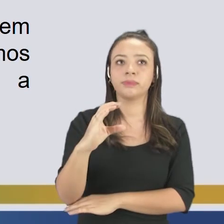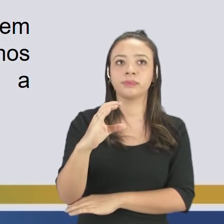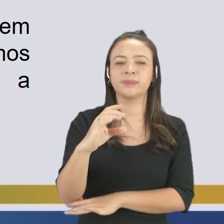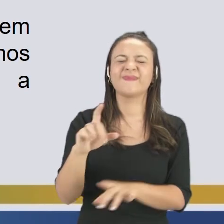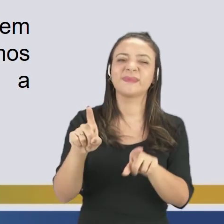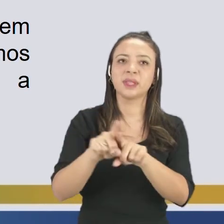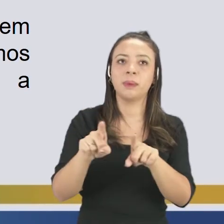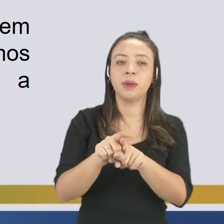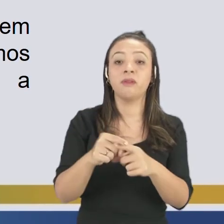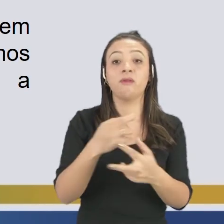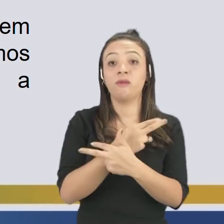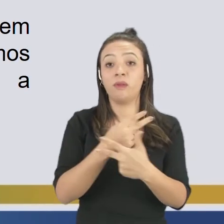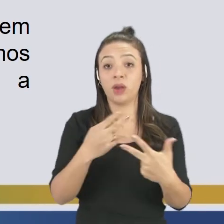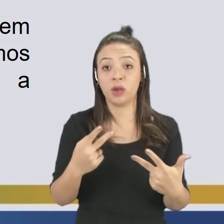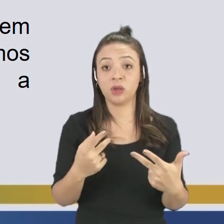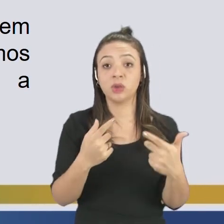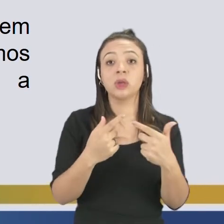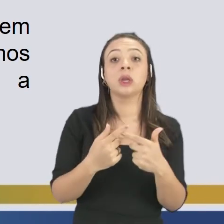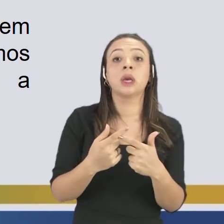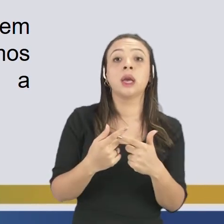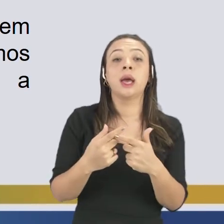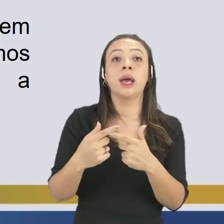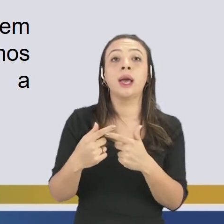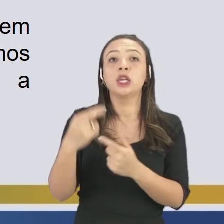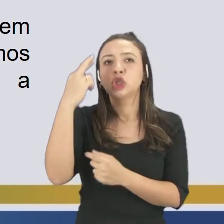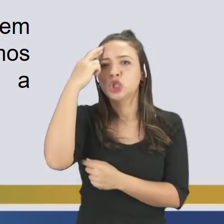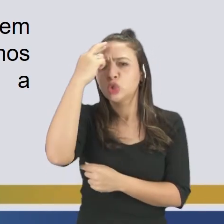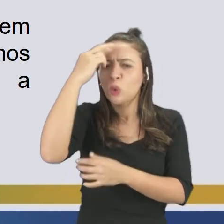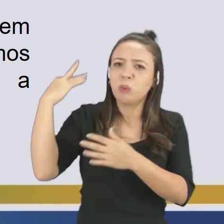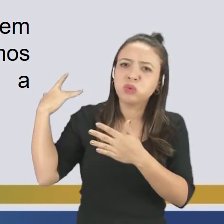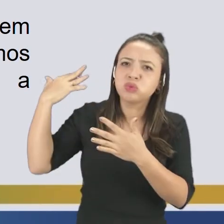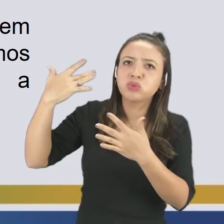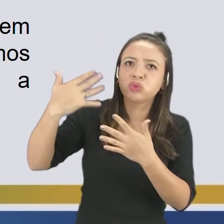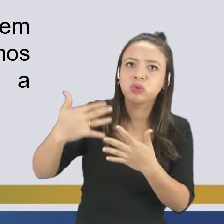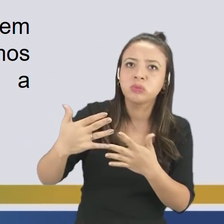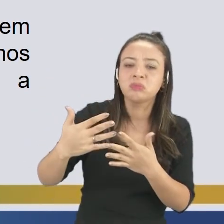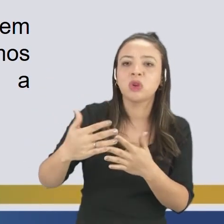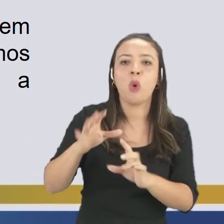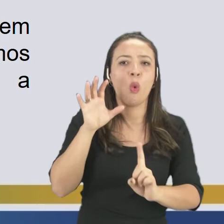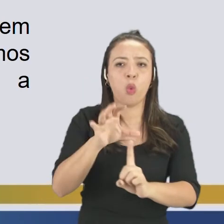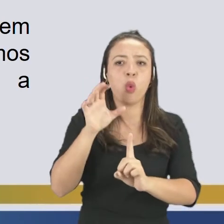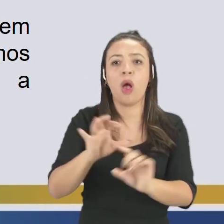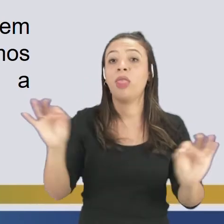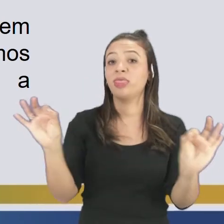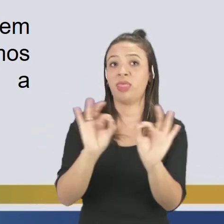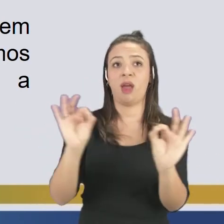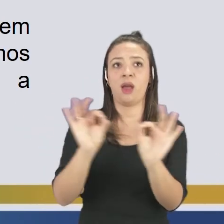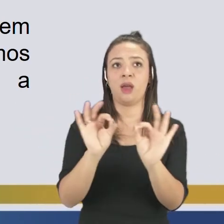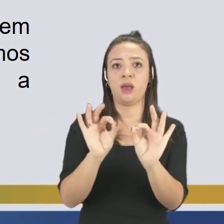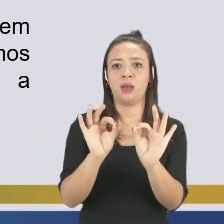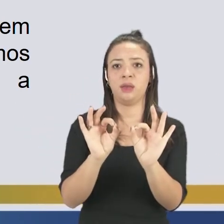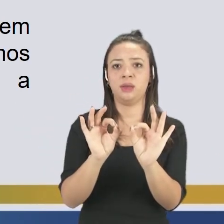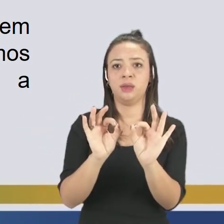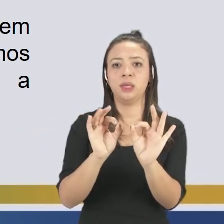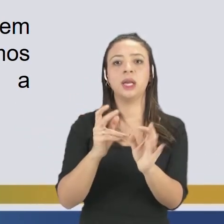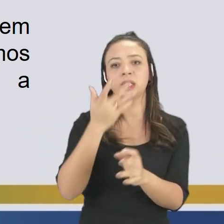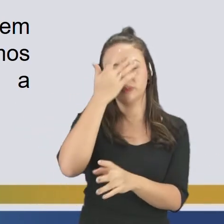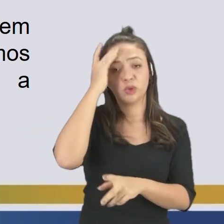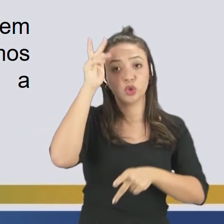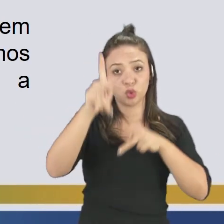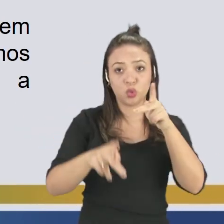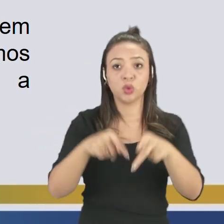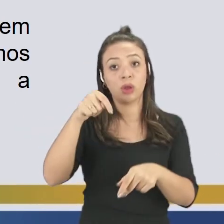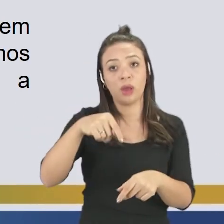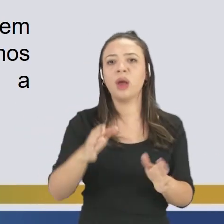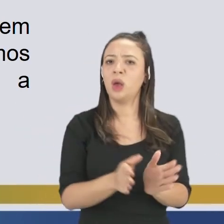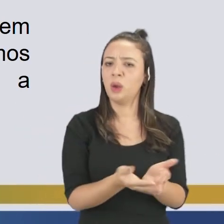Fatores históricos possuem influência insignificante na expressiva quantidade de pessoas que vivem na pobreza